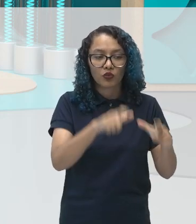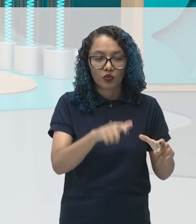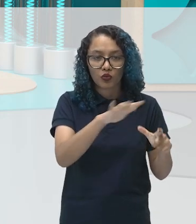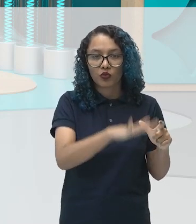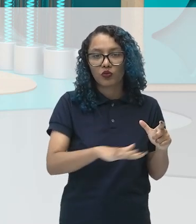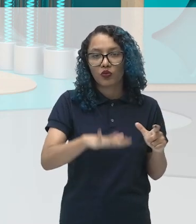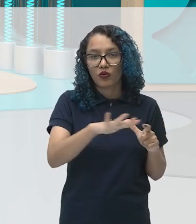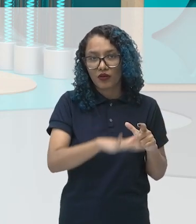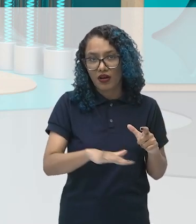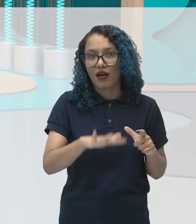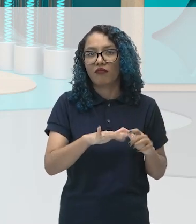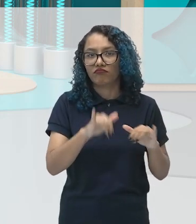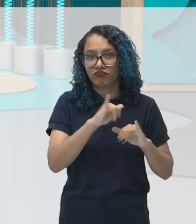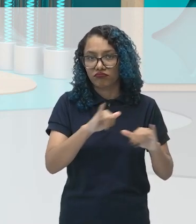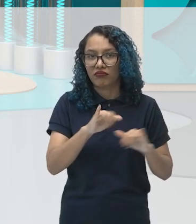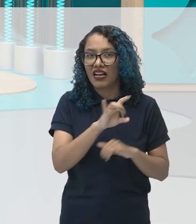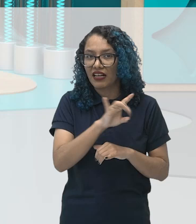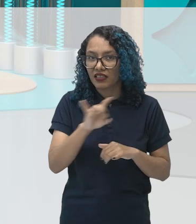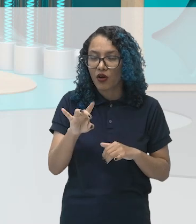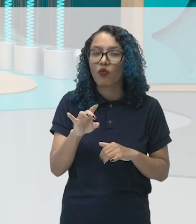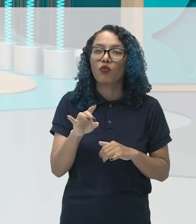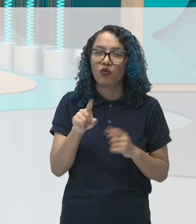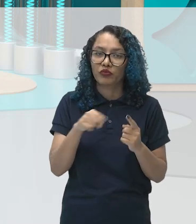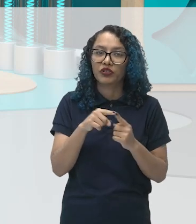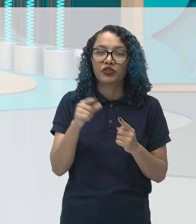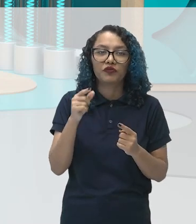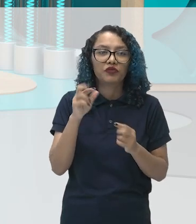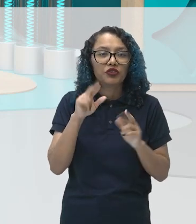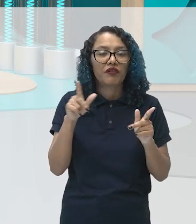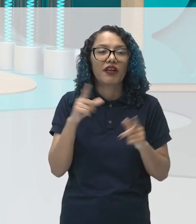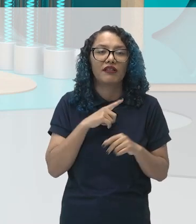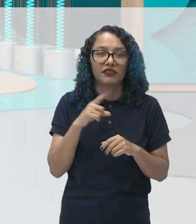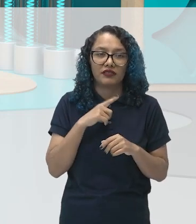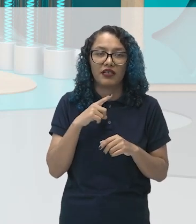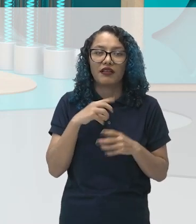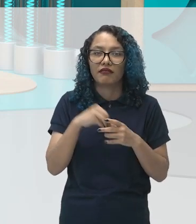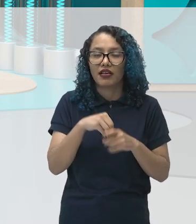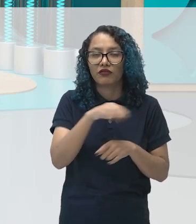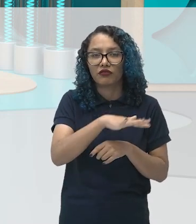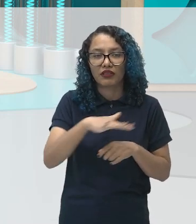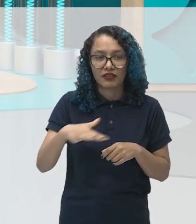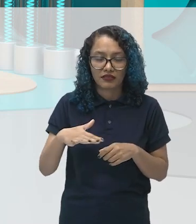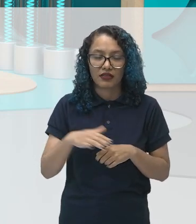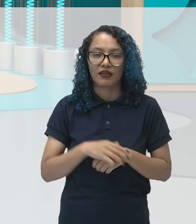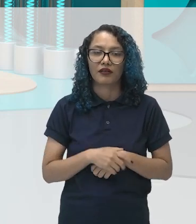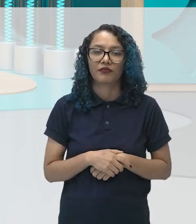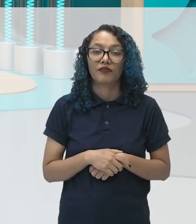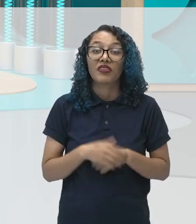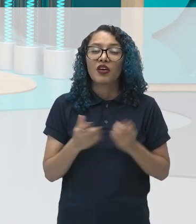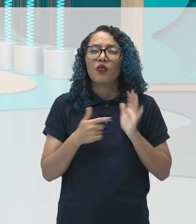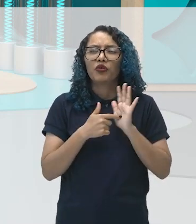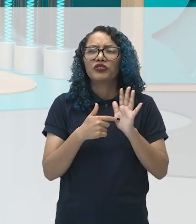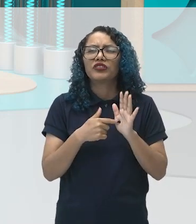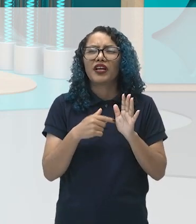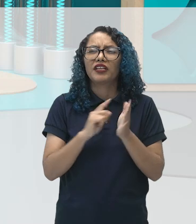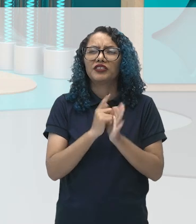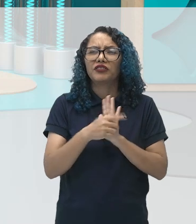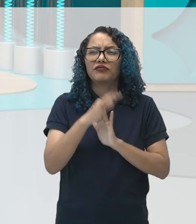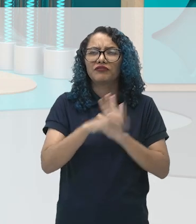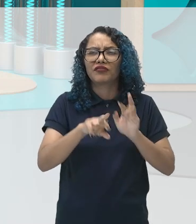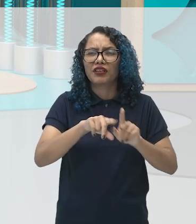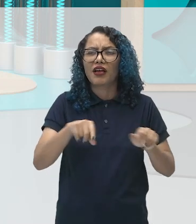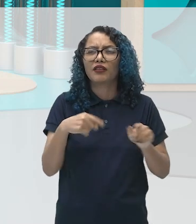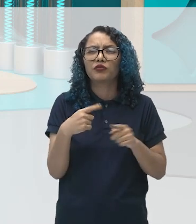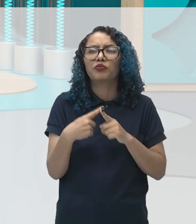costumam circular, correto? E aí, eu mostrei para vocês esses diferentes gêneros textuais, por quê? Porque eles